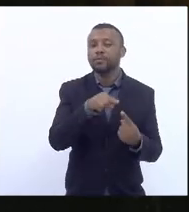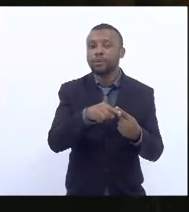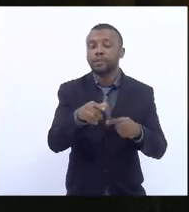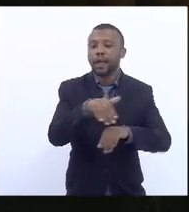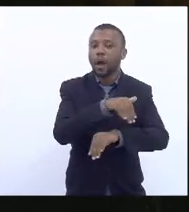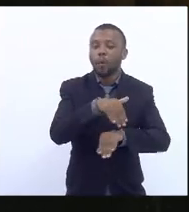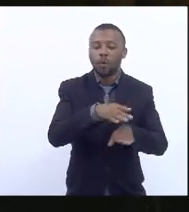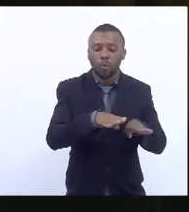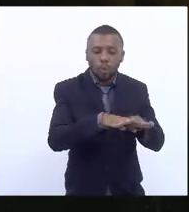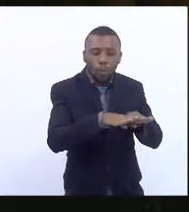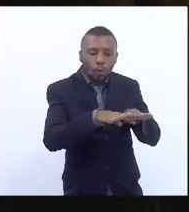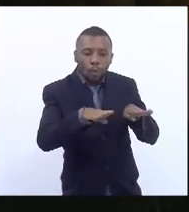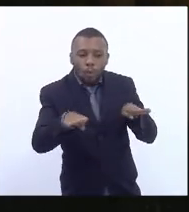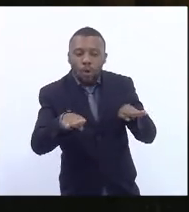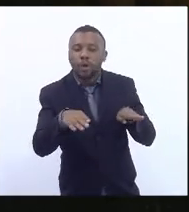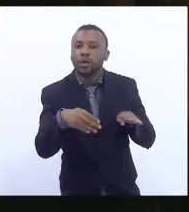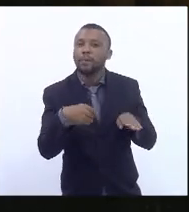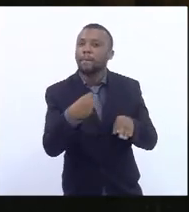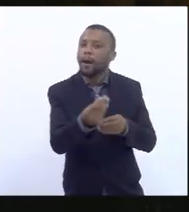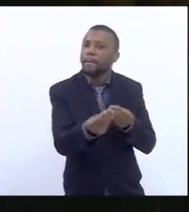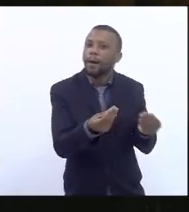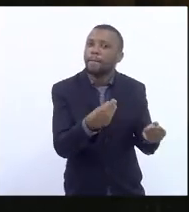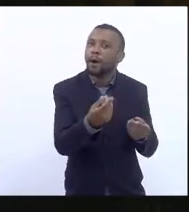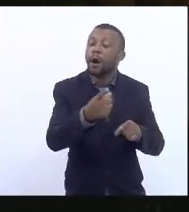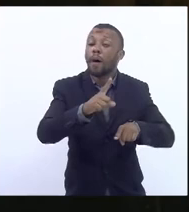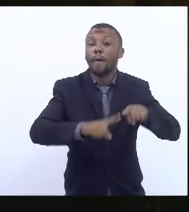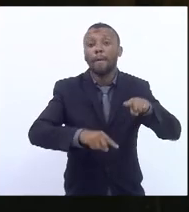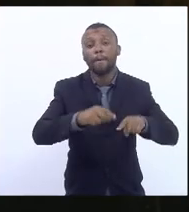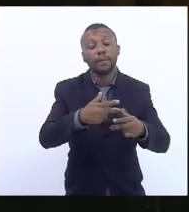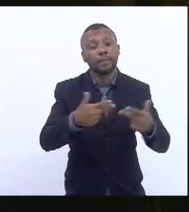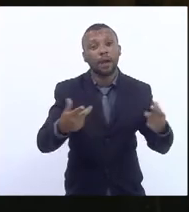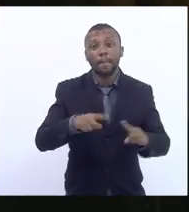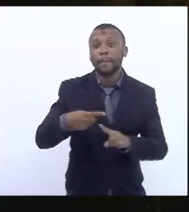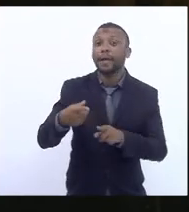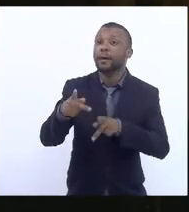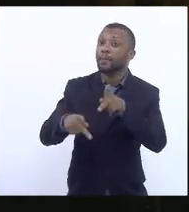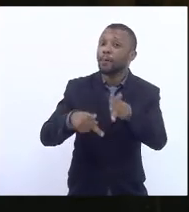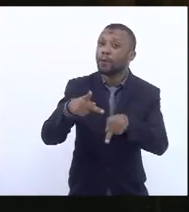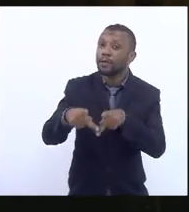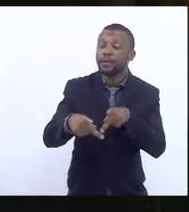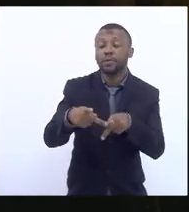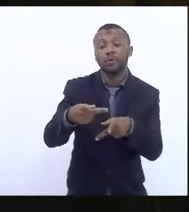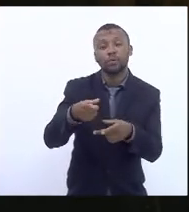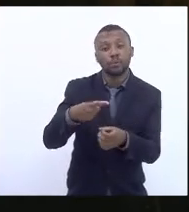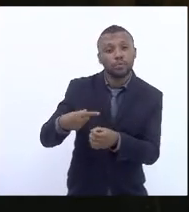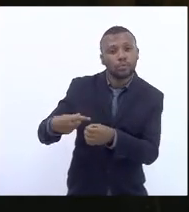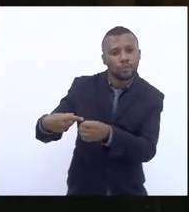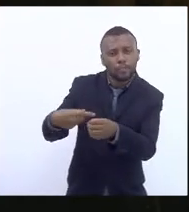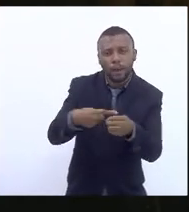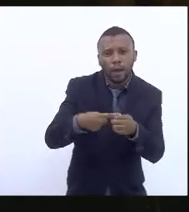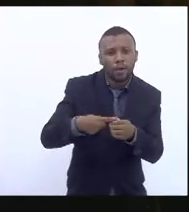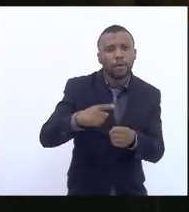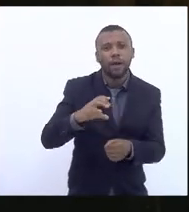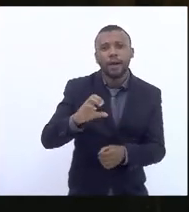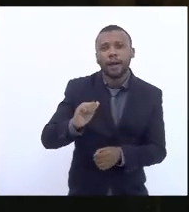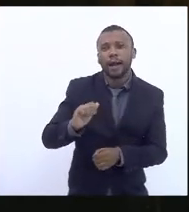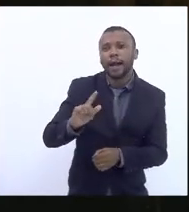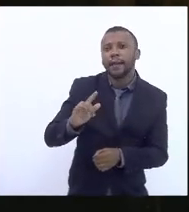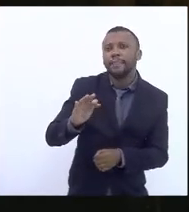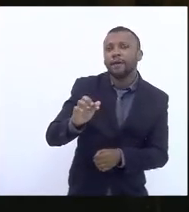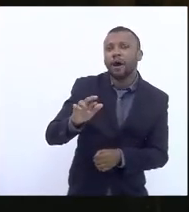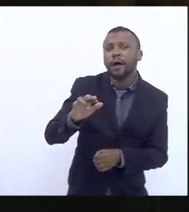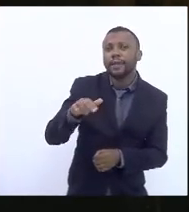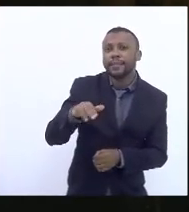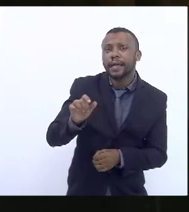através da concreteira, doando material e da população da Califórnia, através de um mutirão, se